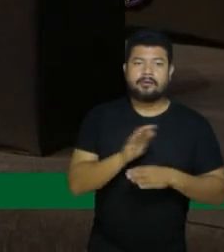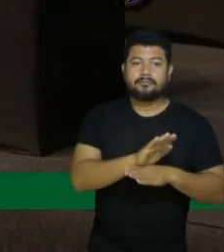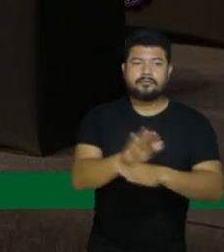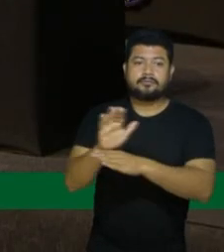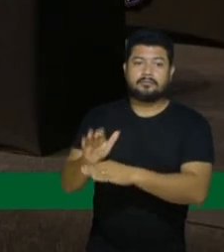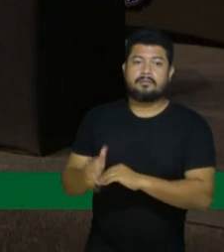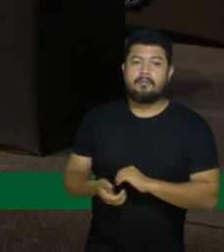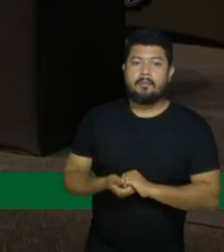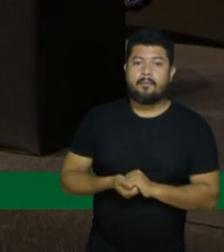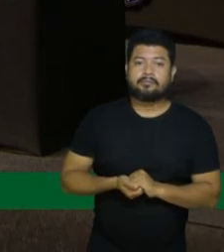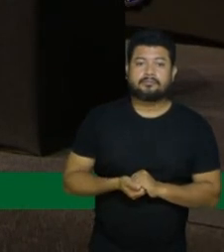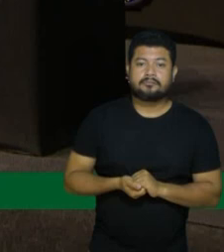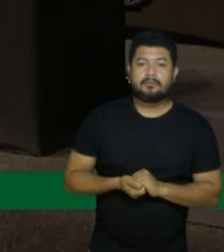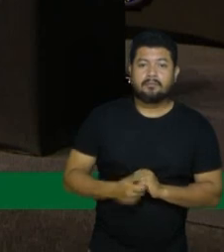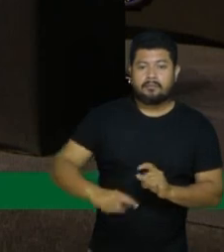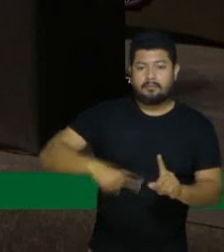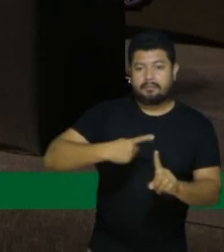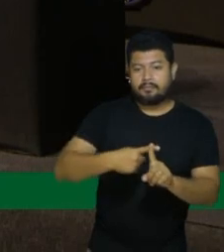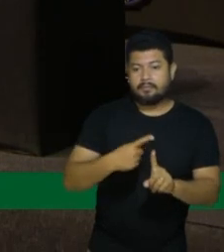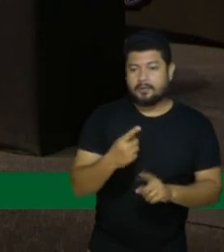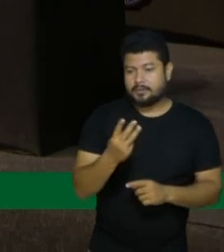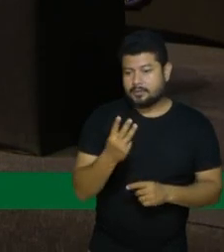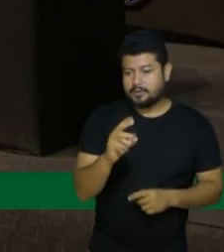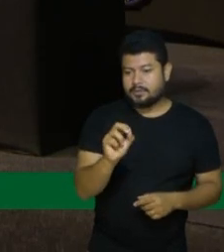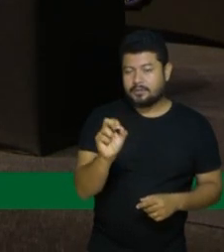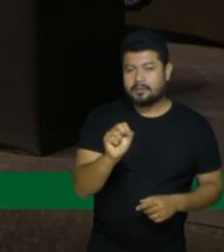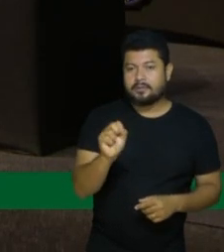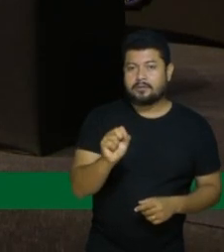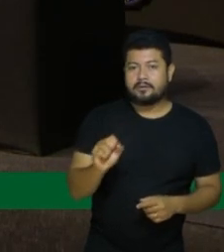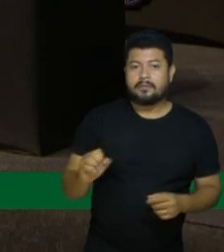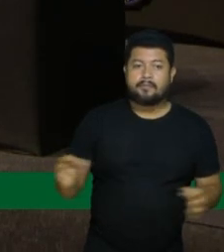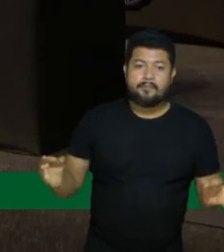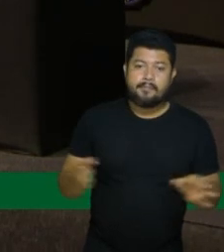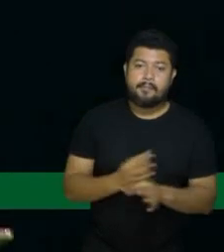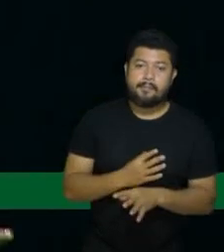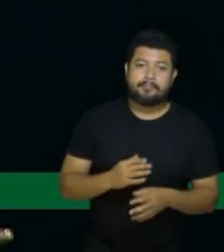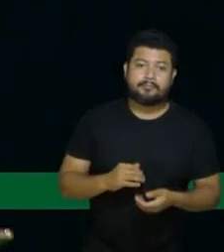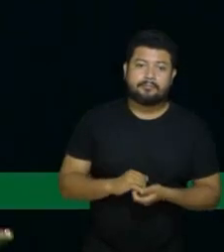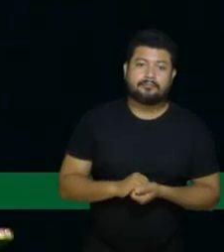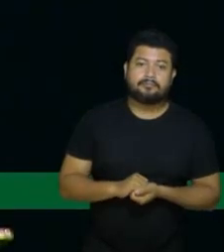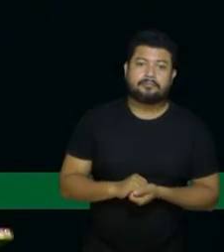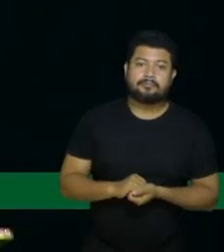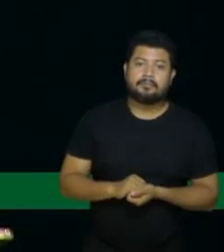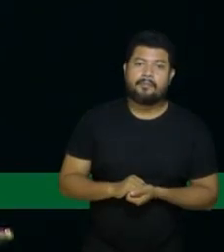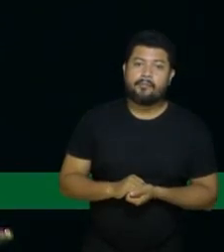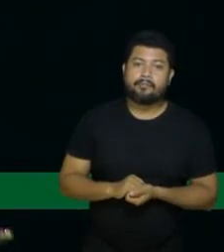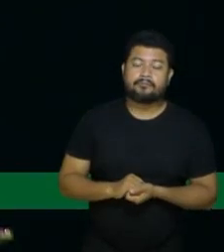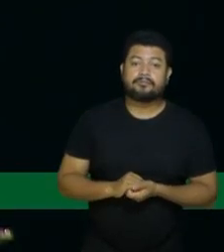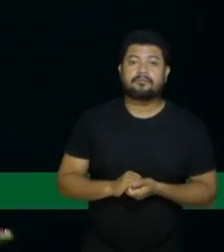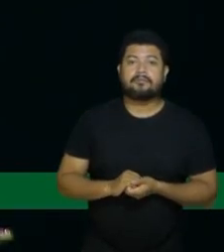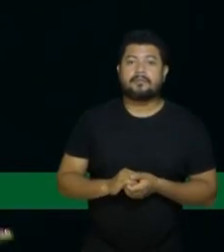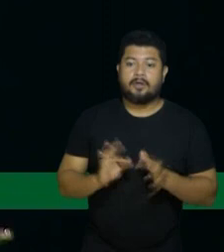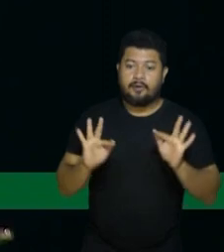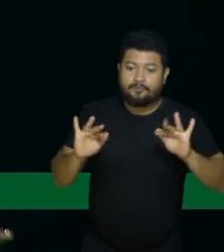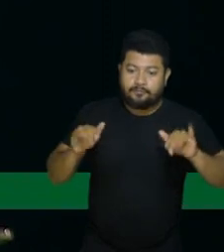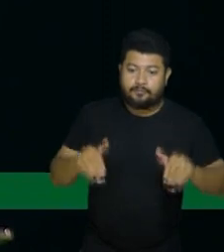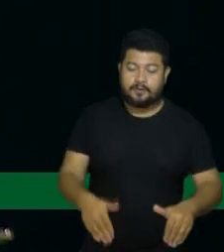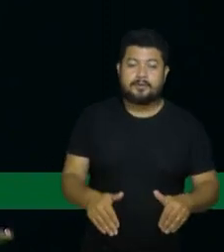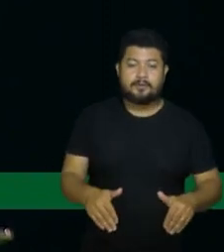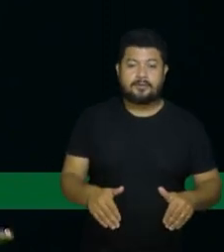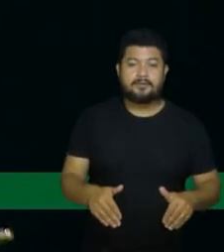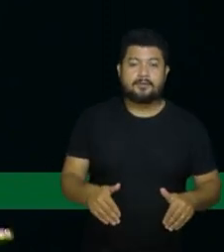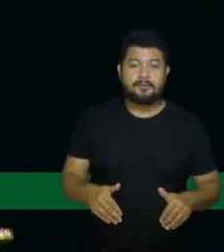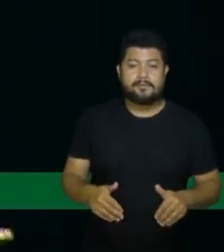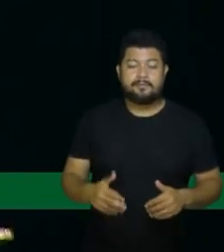e mais 30 segundos para concluir deputados como eu sempre termino meus meus discursos